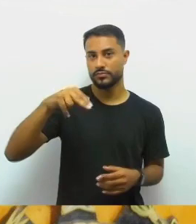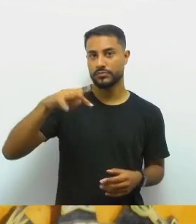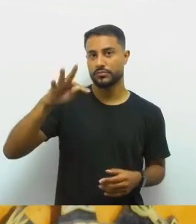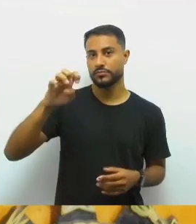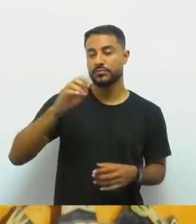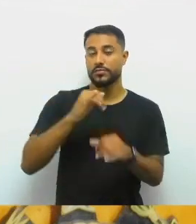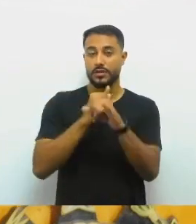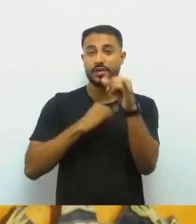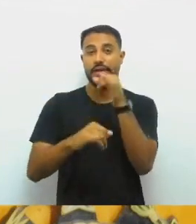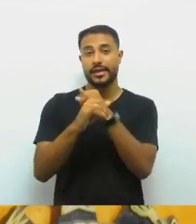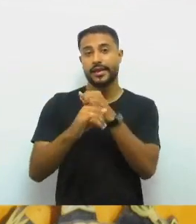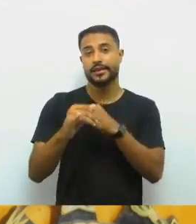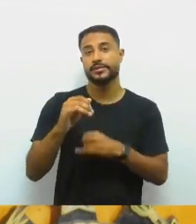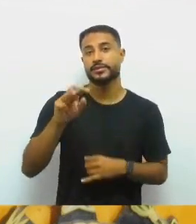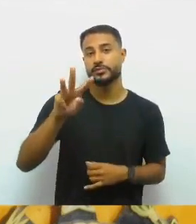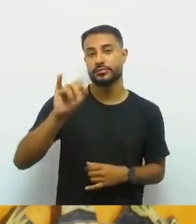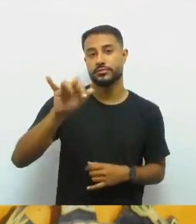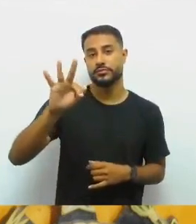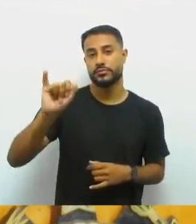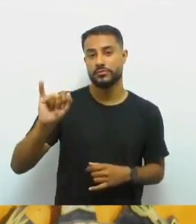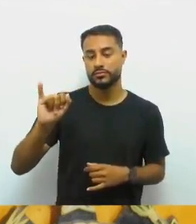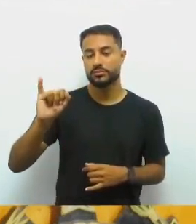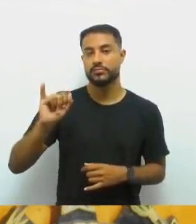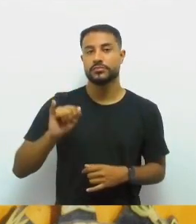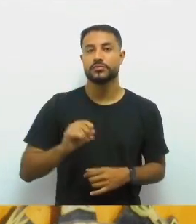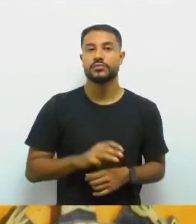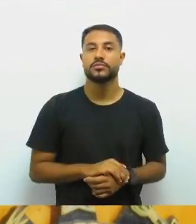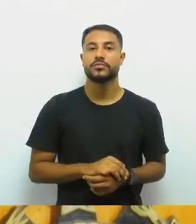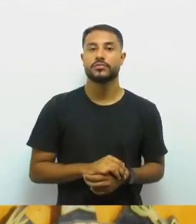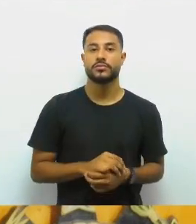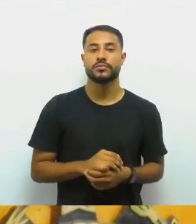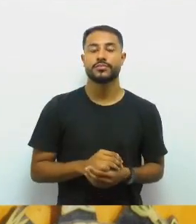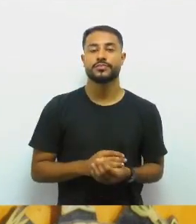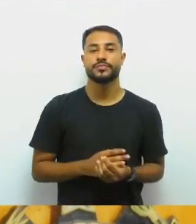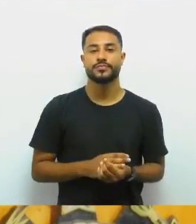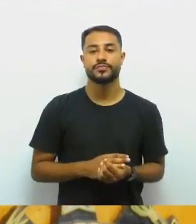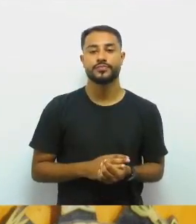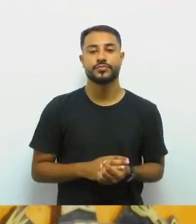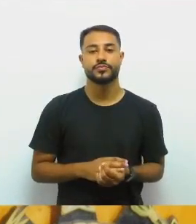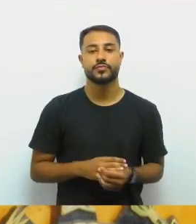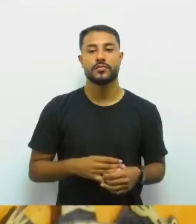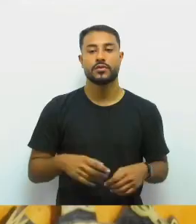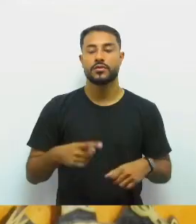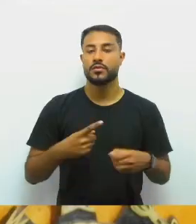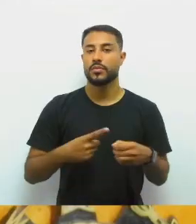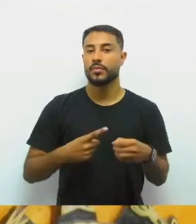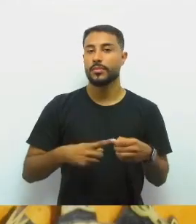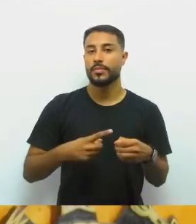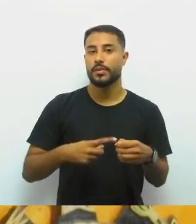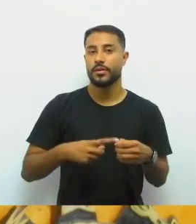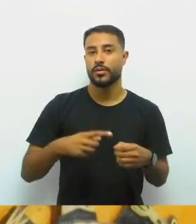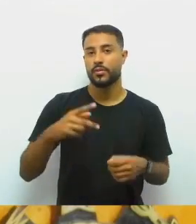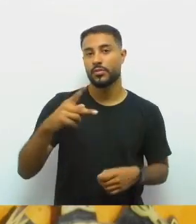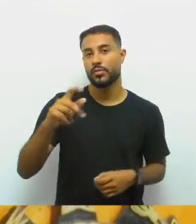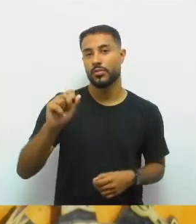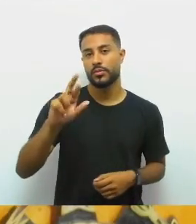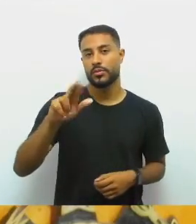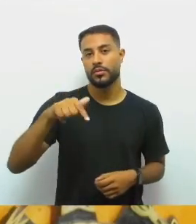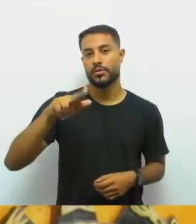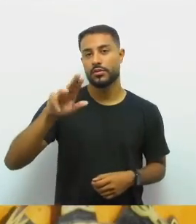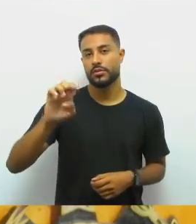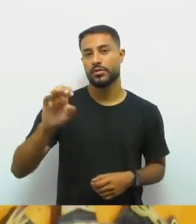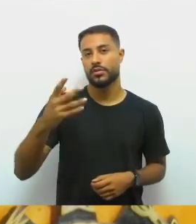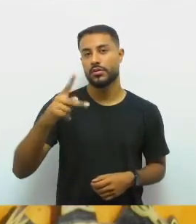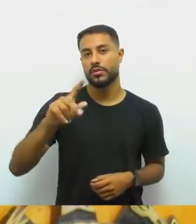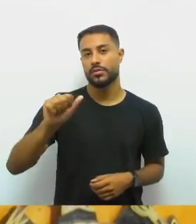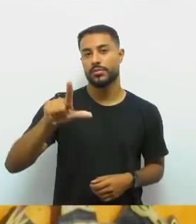Wi-Fi, com acesso livre para toda a população na praça da rua Teófilo Massage, no bairro Parque das Palmeiras. Matérias do vereador Elinho